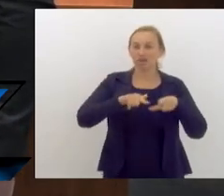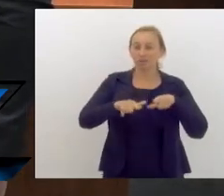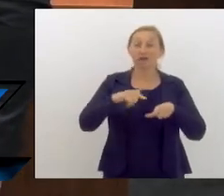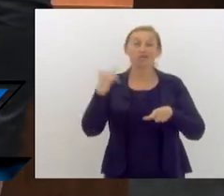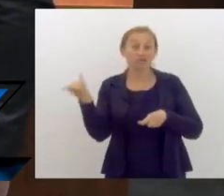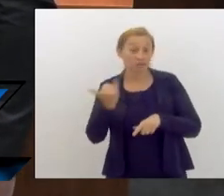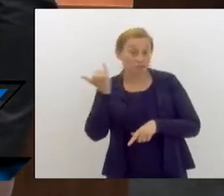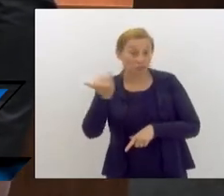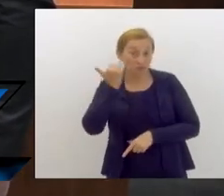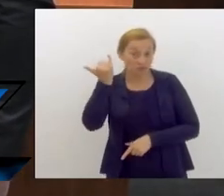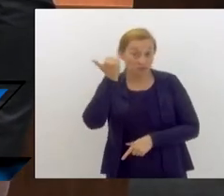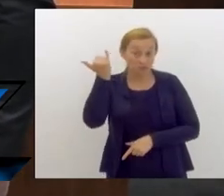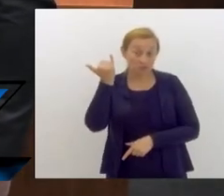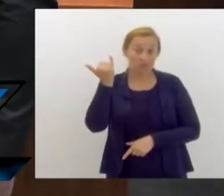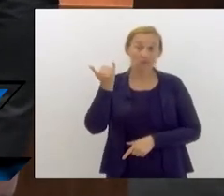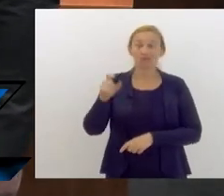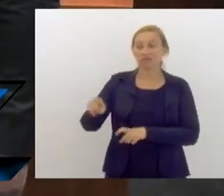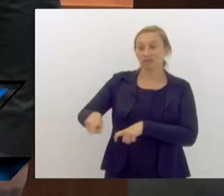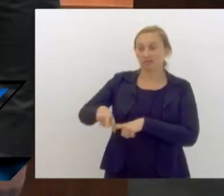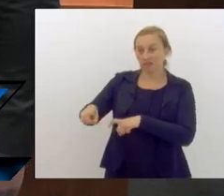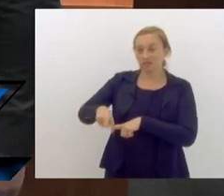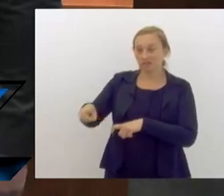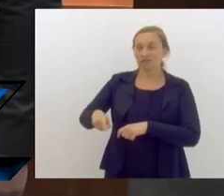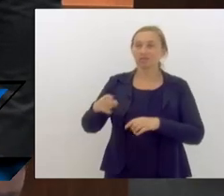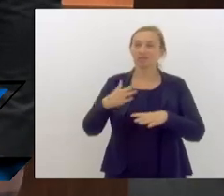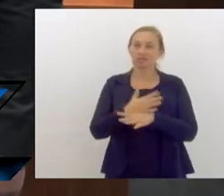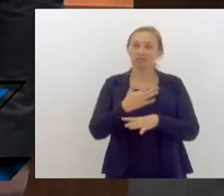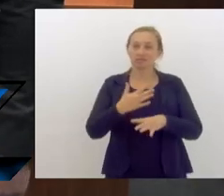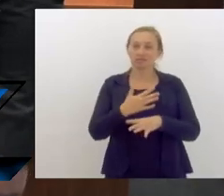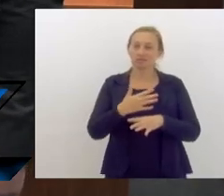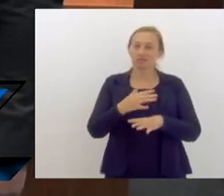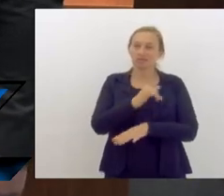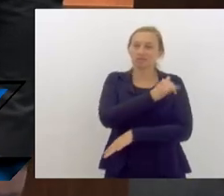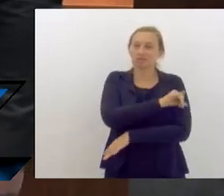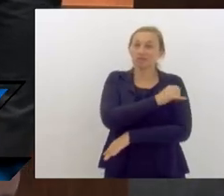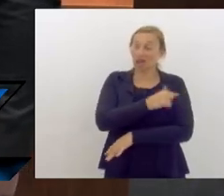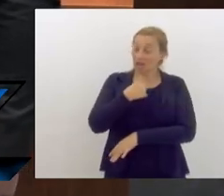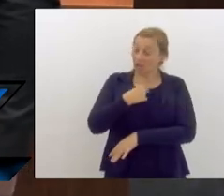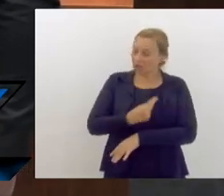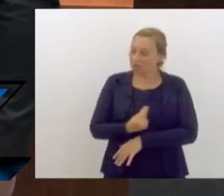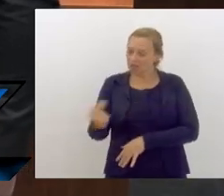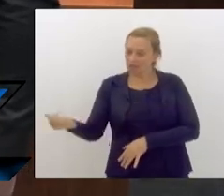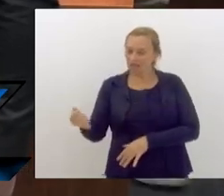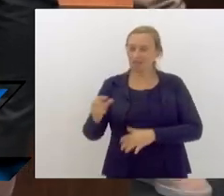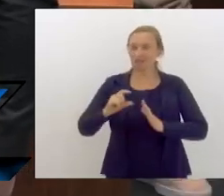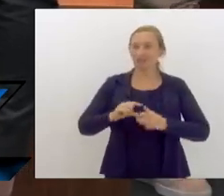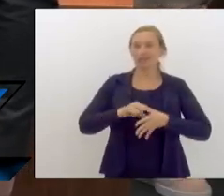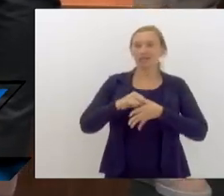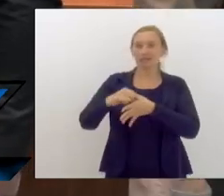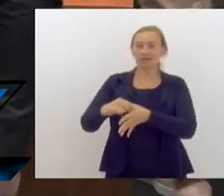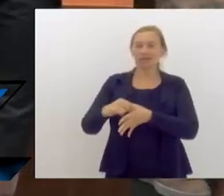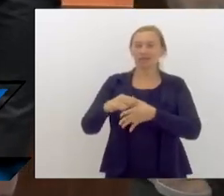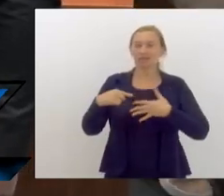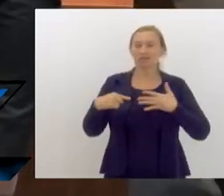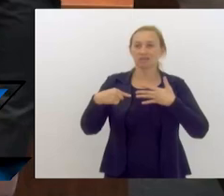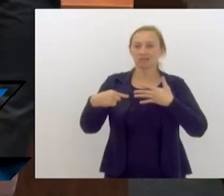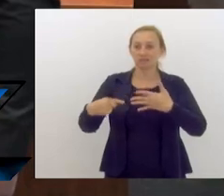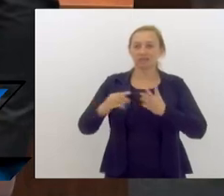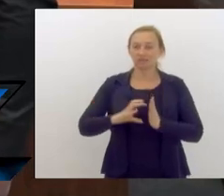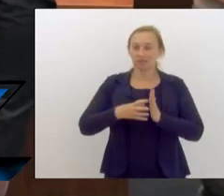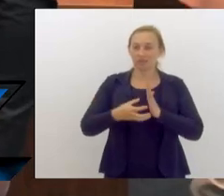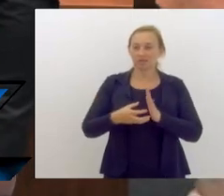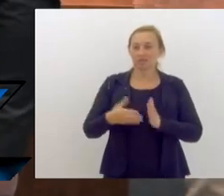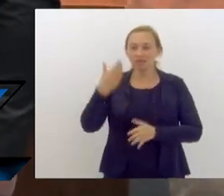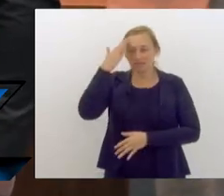no interior do Rio de Janeiro e que hoje saio da liderança do PSOL convicta de que Yuri